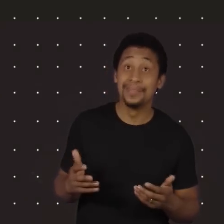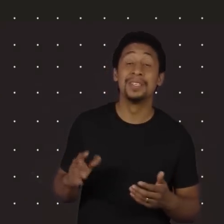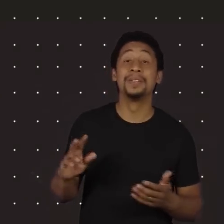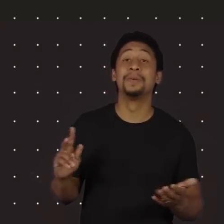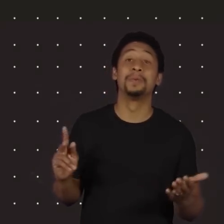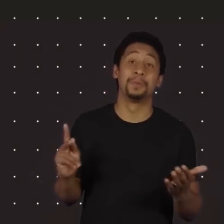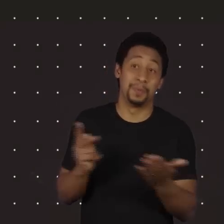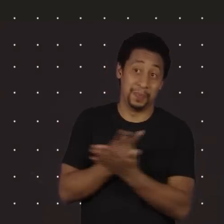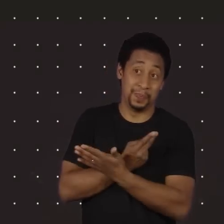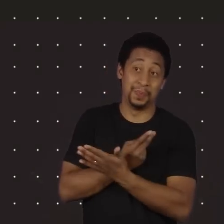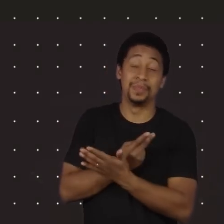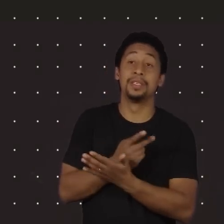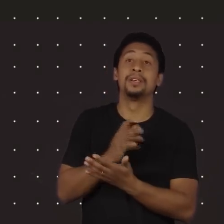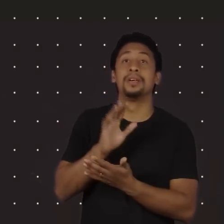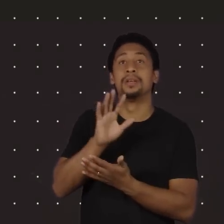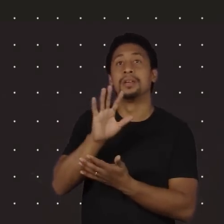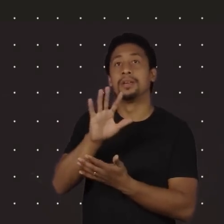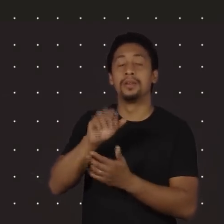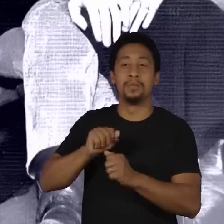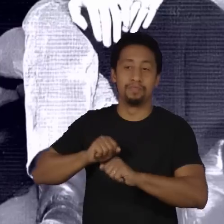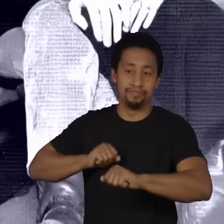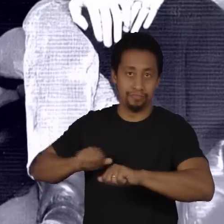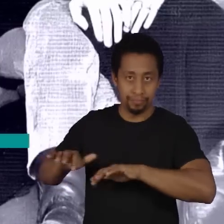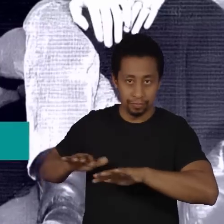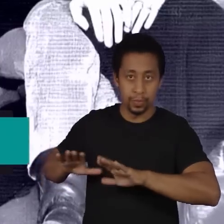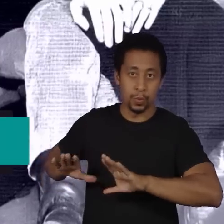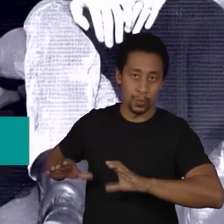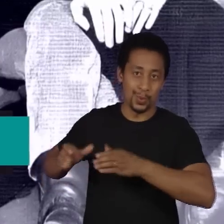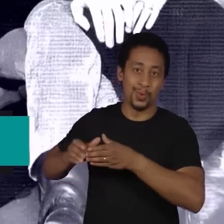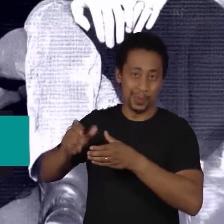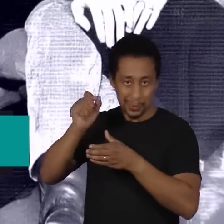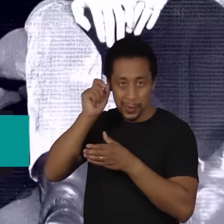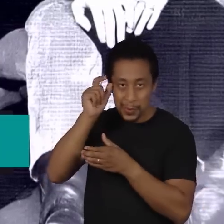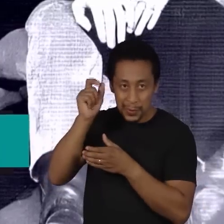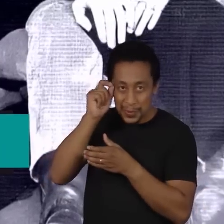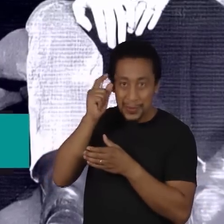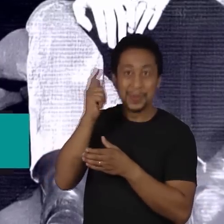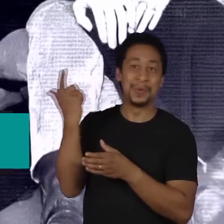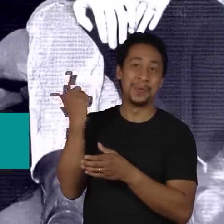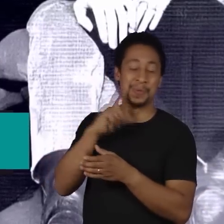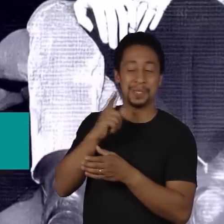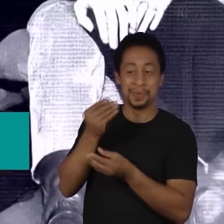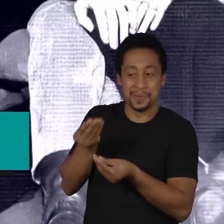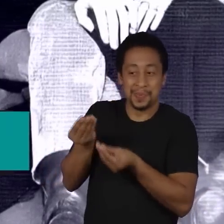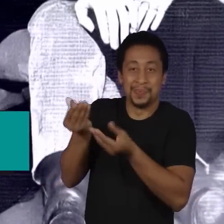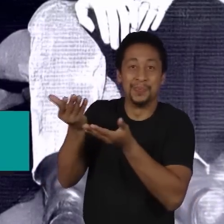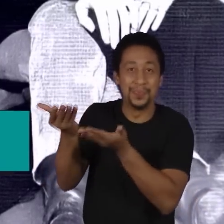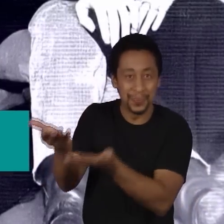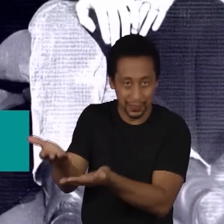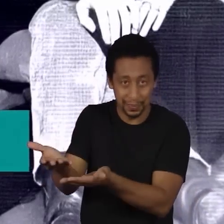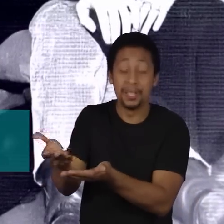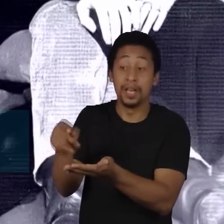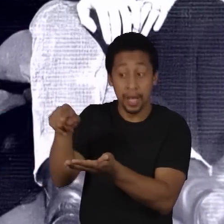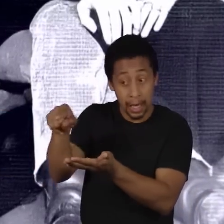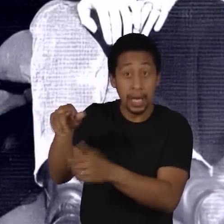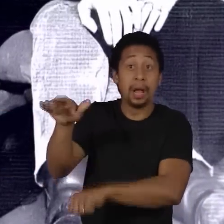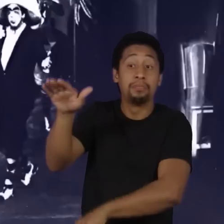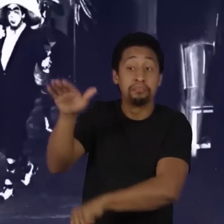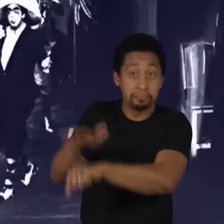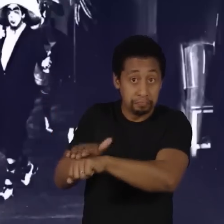Living Theatre, que era bem o movimento de contracultura, ele recebeu aqui o Living Theatre, ele estava fazendo a remontagem do Rei